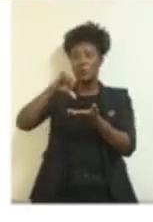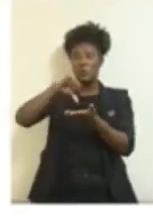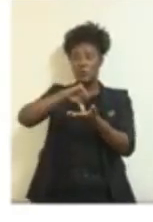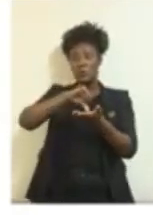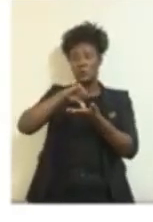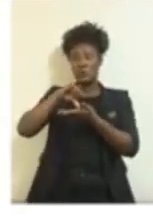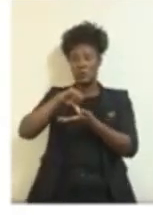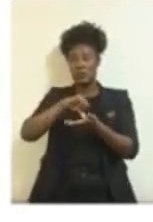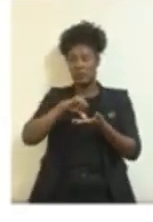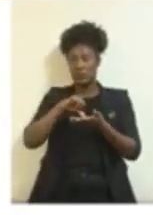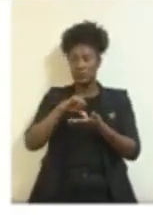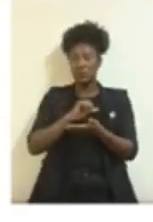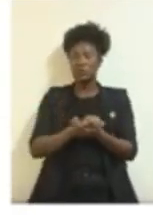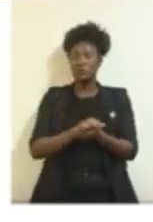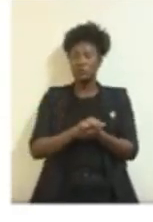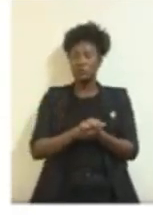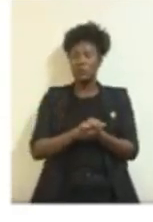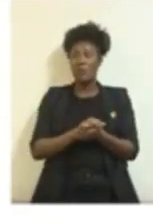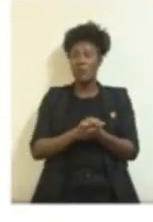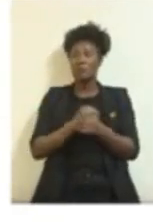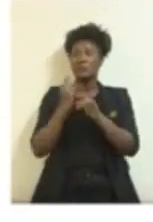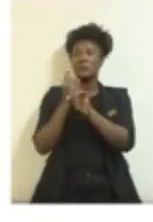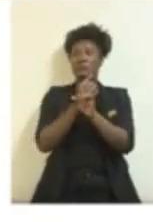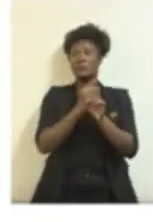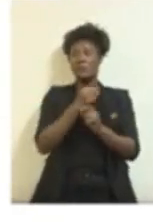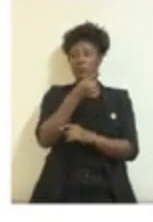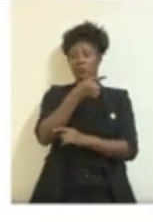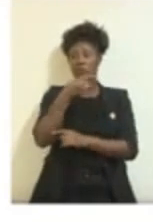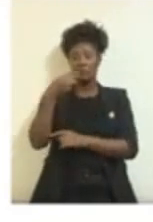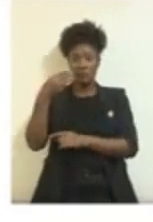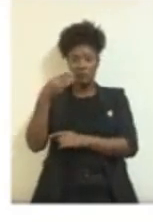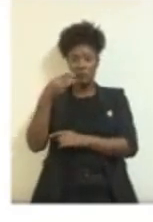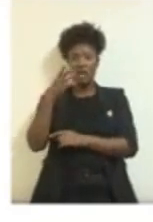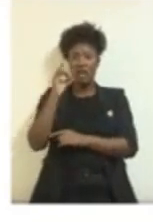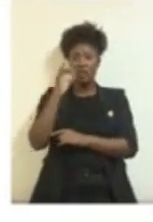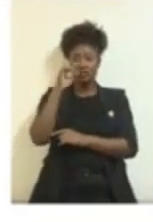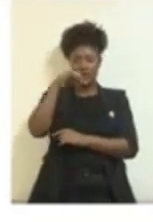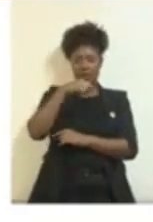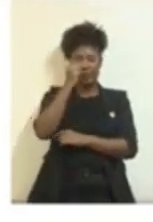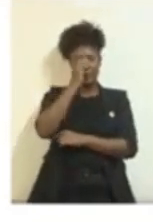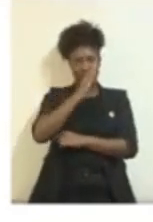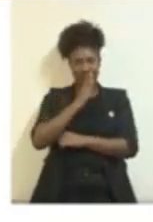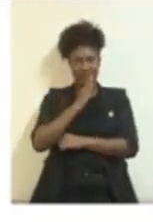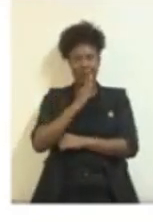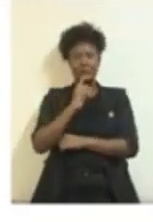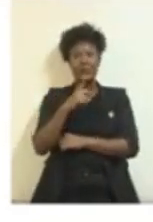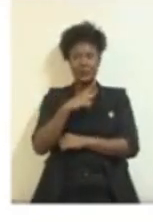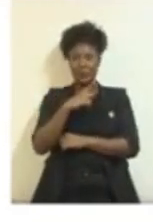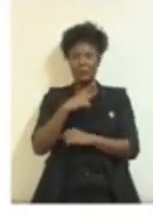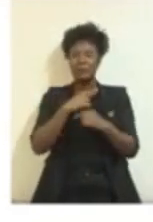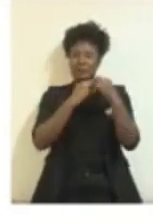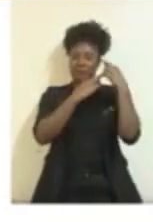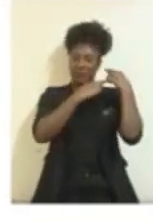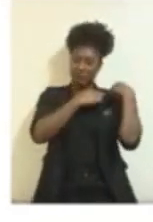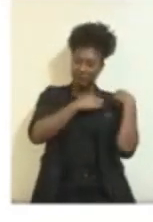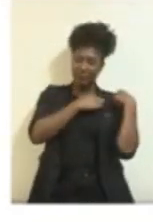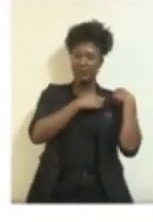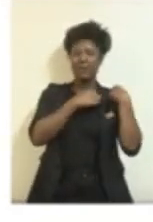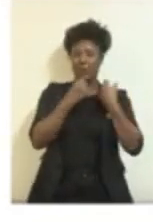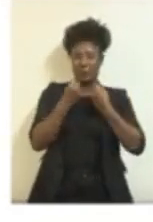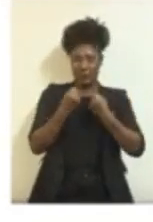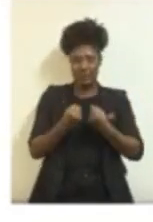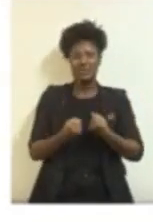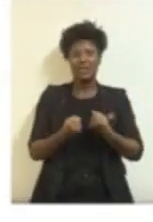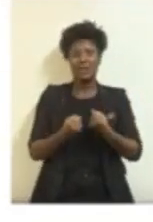gente identificou, 13 estão no Pampa brasileiro. Então a gente tem uma responsabilidade bem grande, né? Além